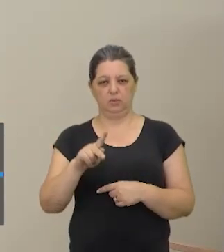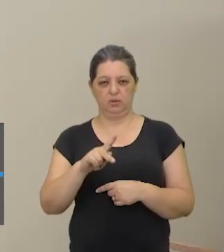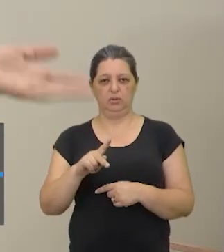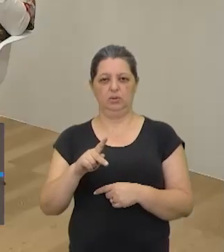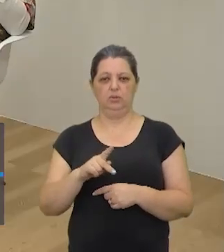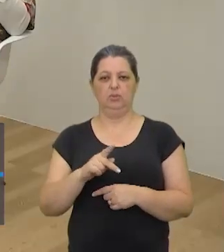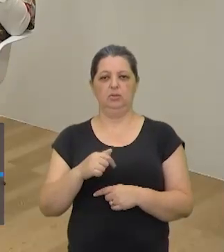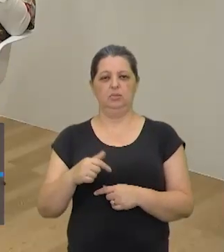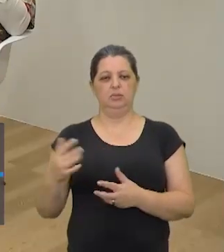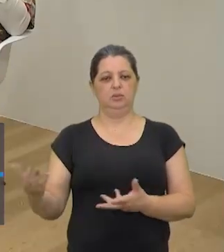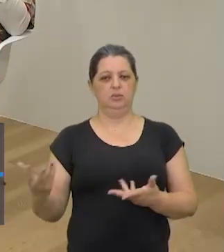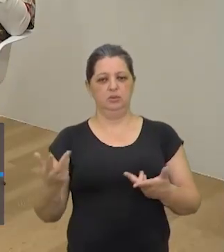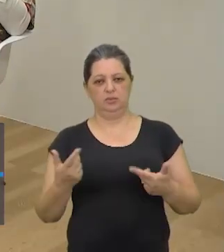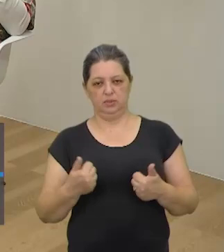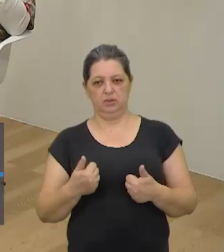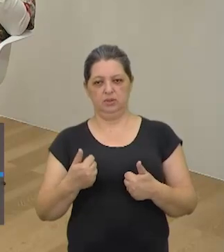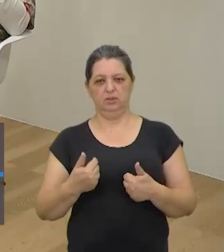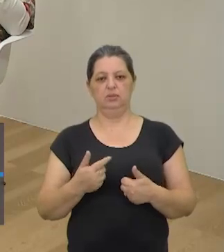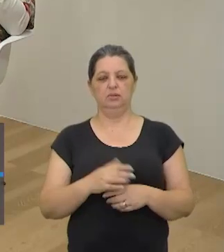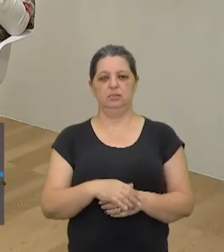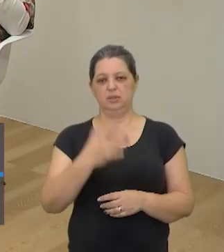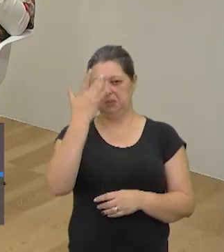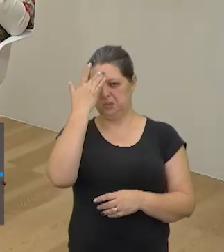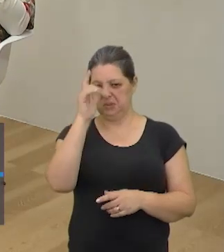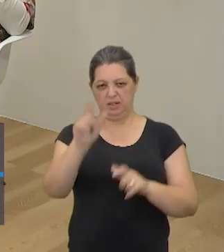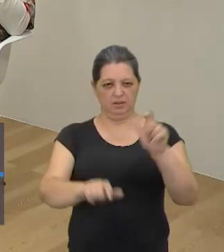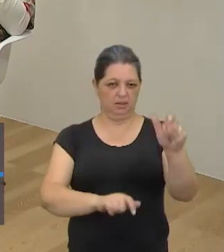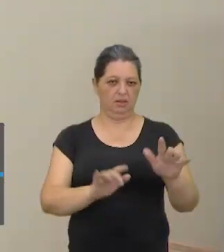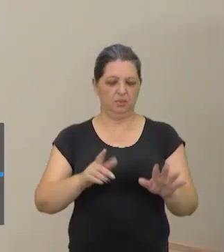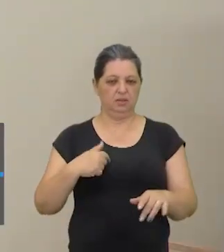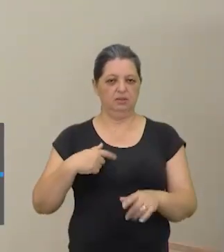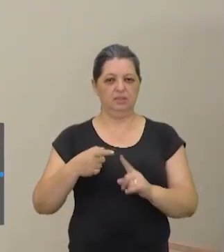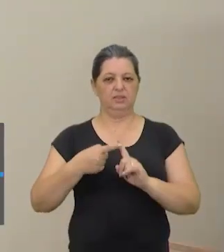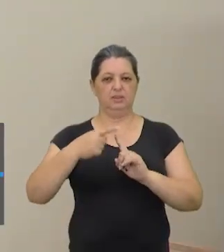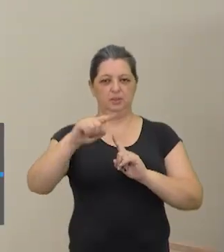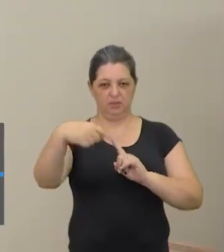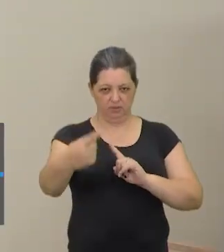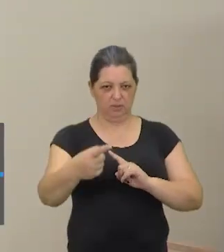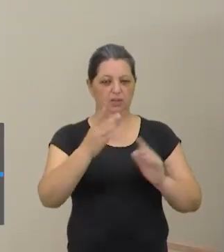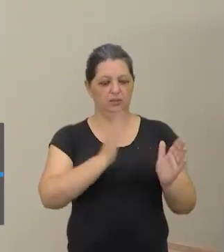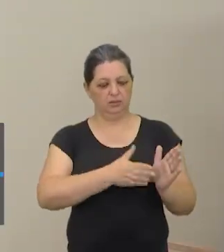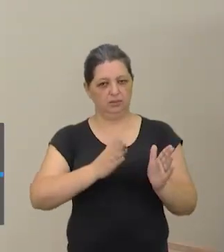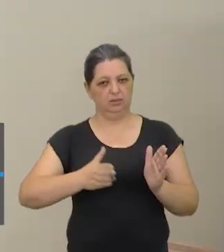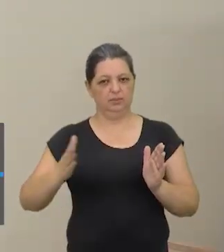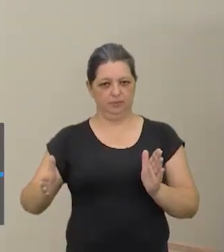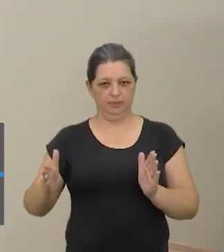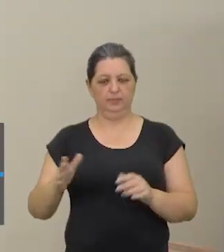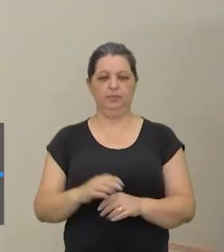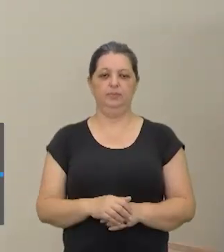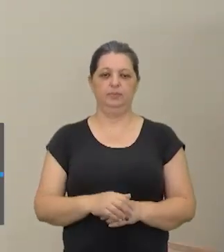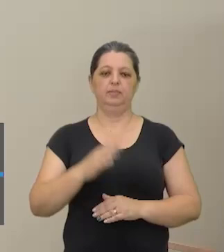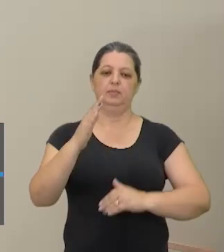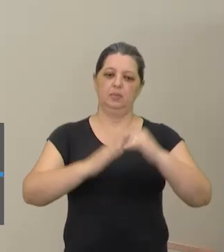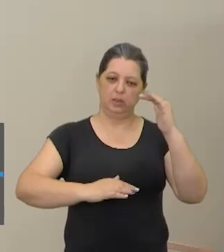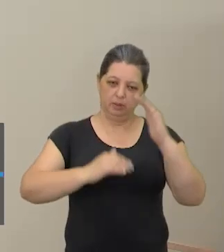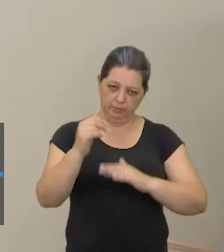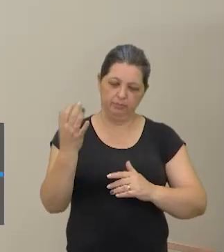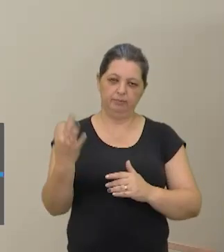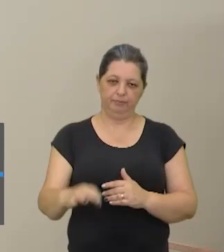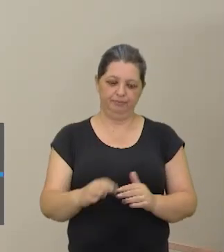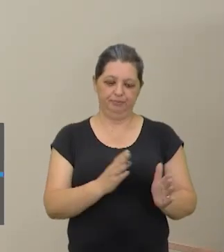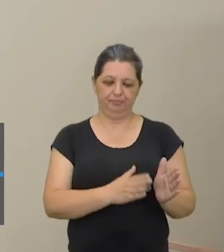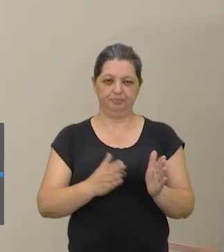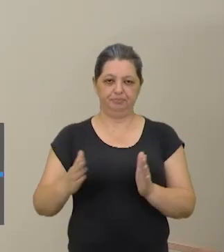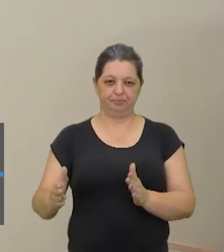seus convidados especiais, que eu não sei quem vem, é. Estar juntos aí, ó. Aí semana que vem é direitinho, Participação. é cada um na sua habilidade direitinho